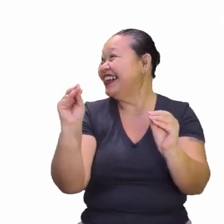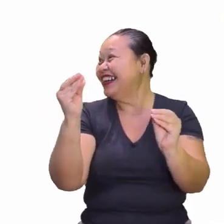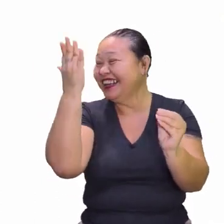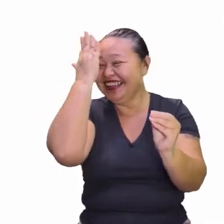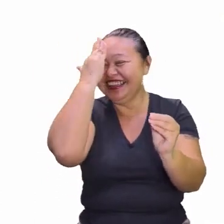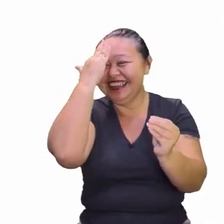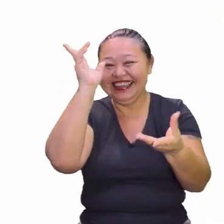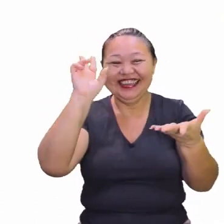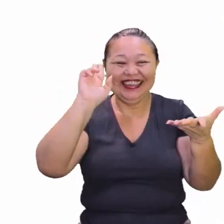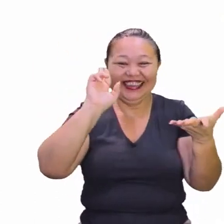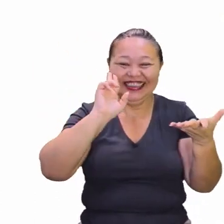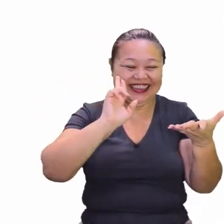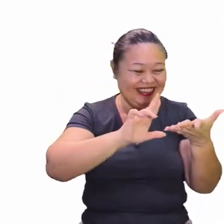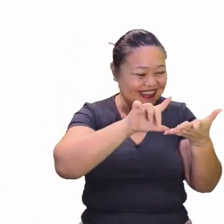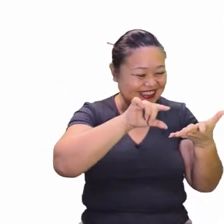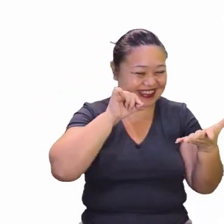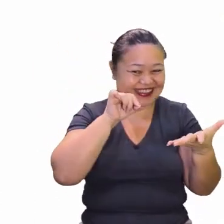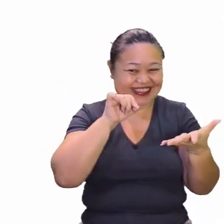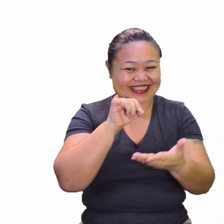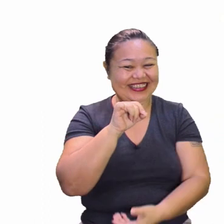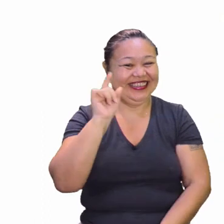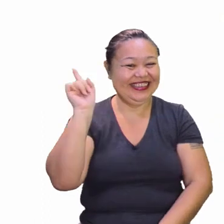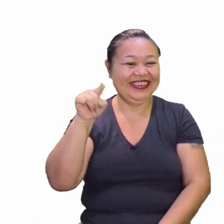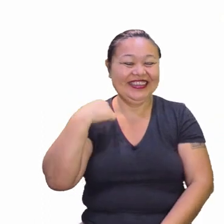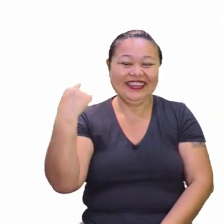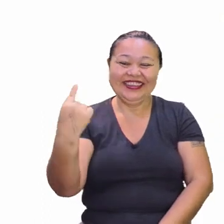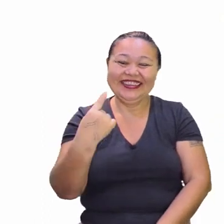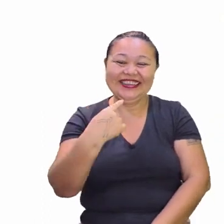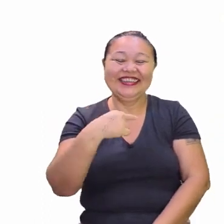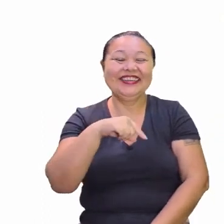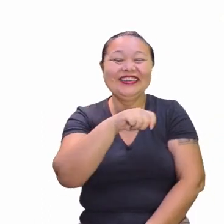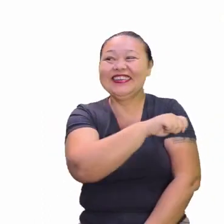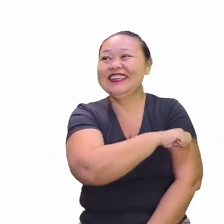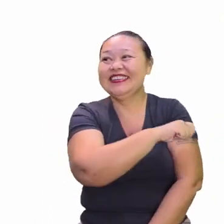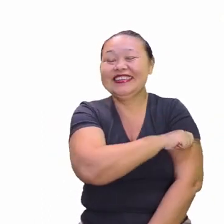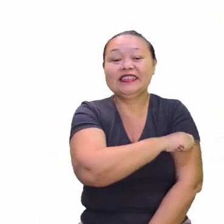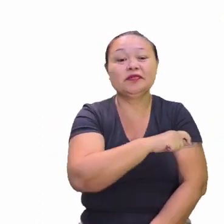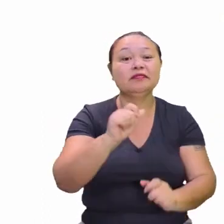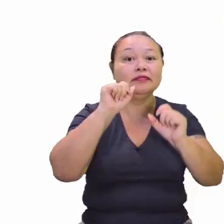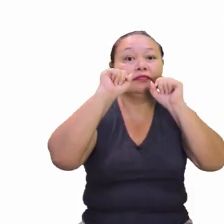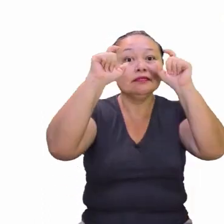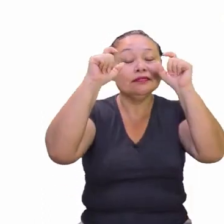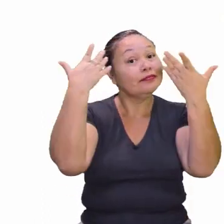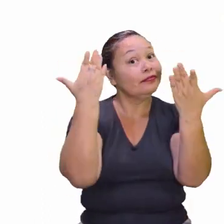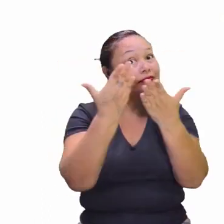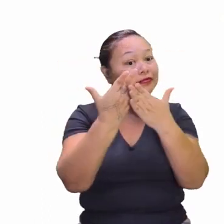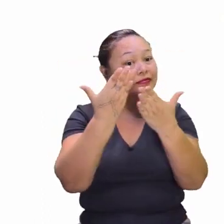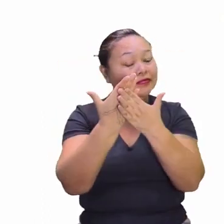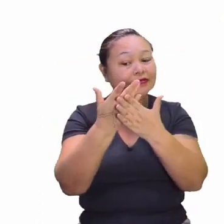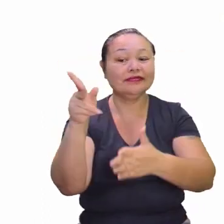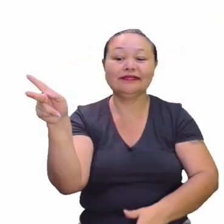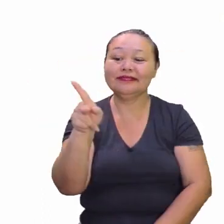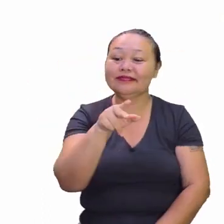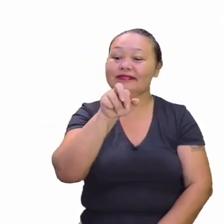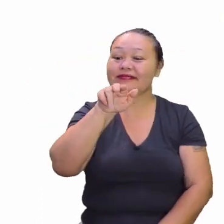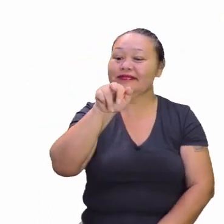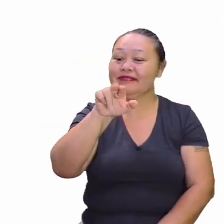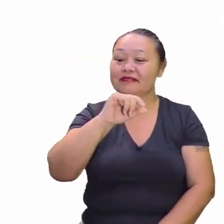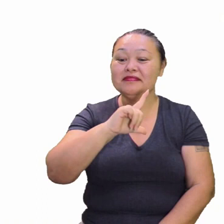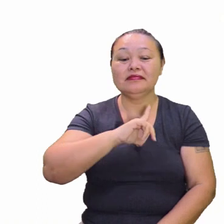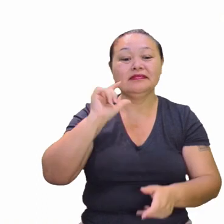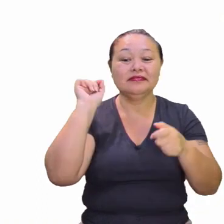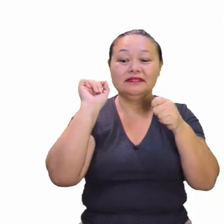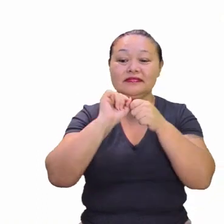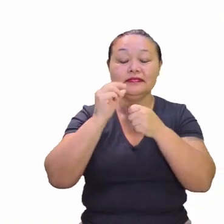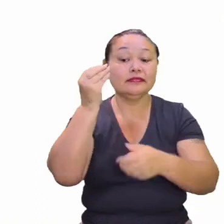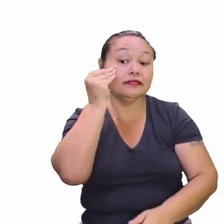Por isso que eles acertaram. Olha só, nossos queridos alunos estão ligados na aula, na explicação do professor Rogério. E ele